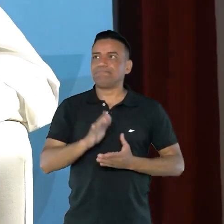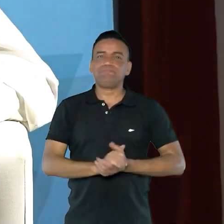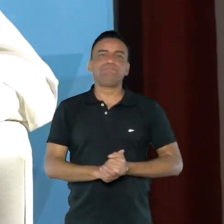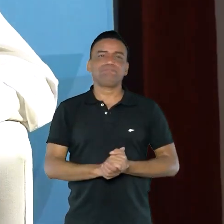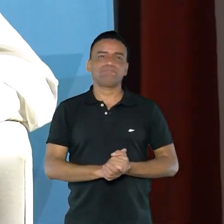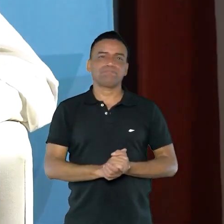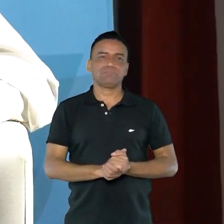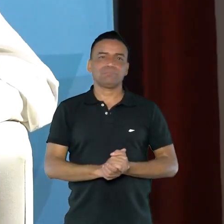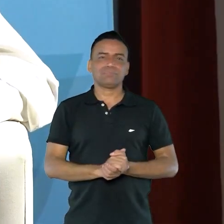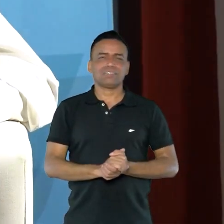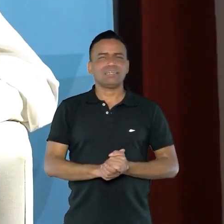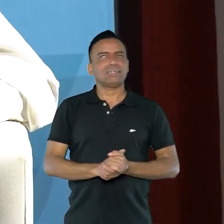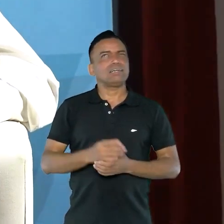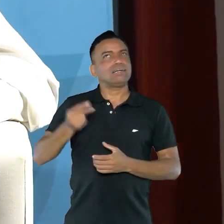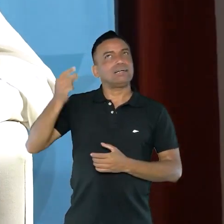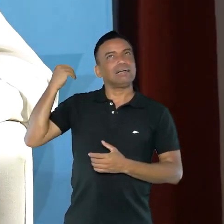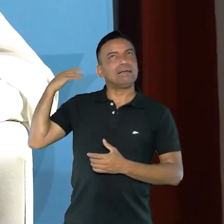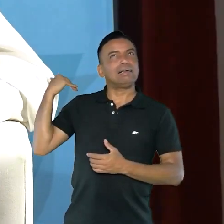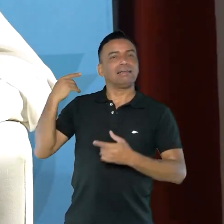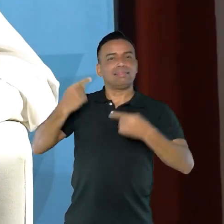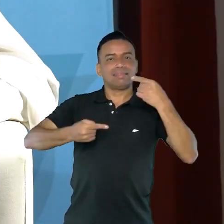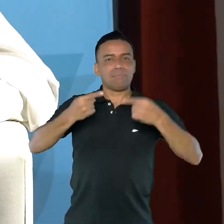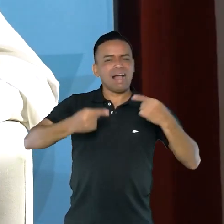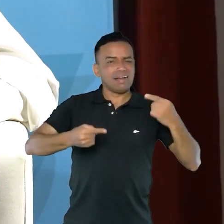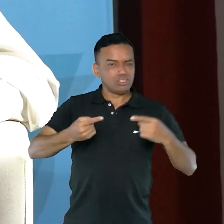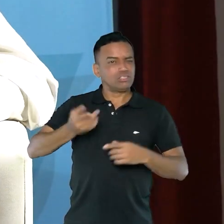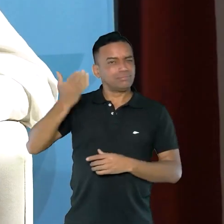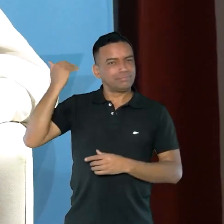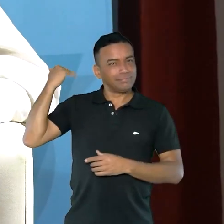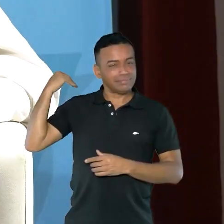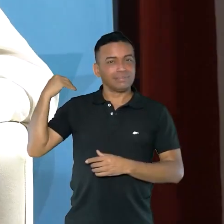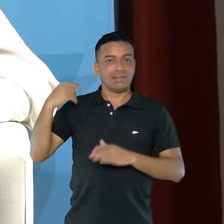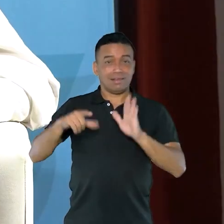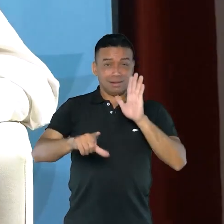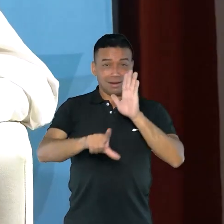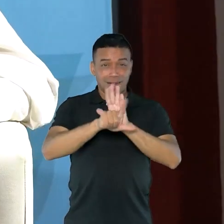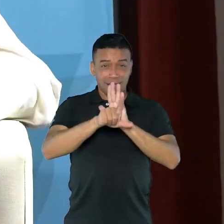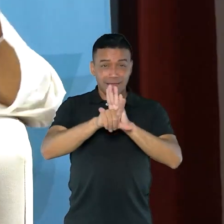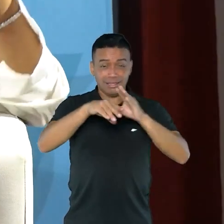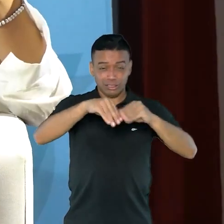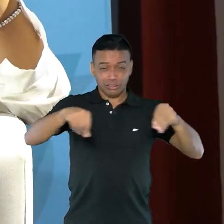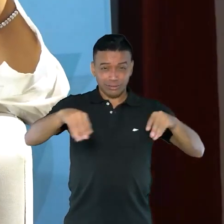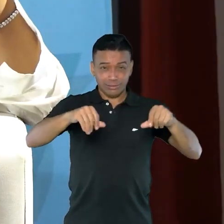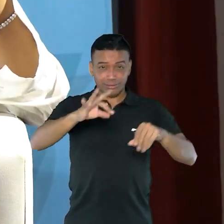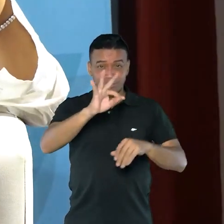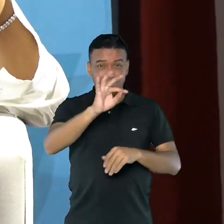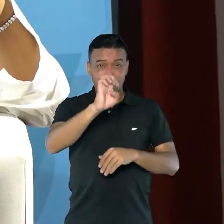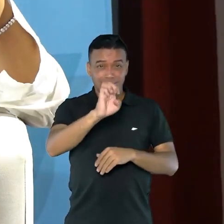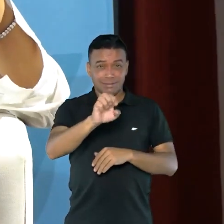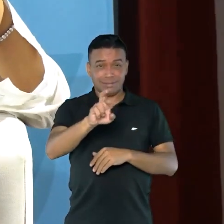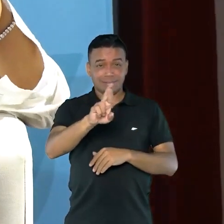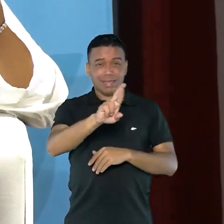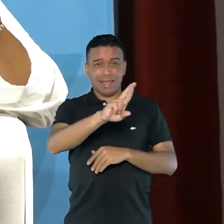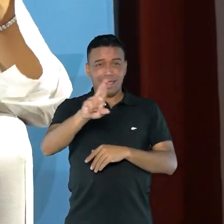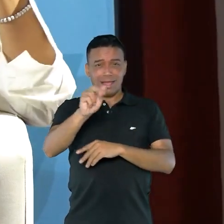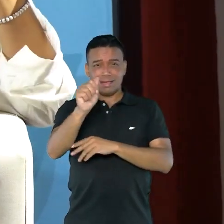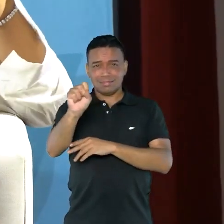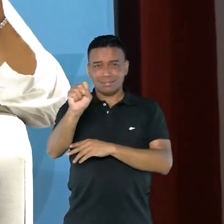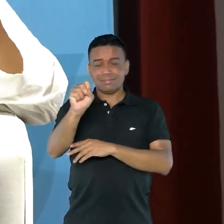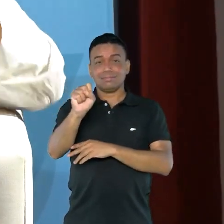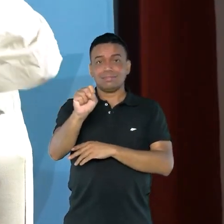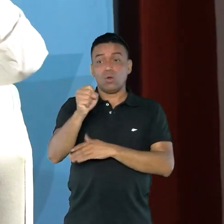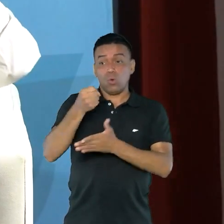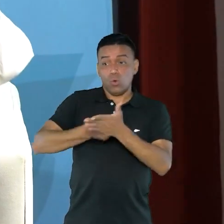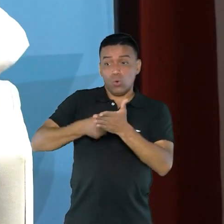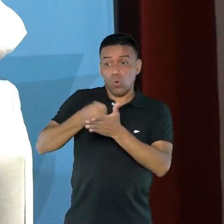de um debate também que na lei de terras aparece, né, pensando em toda a luta que